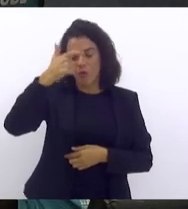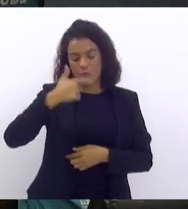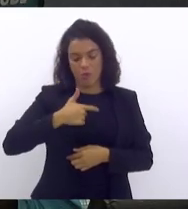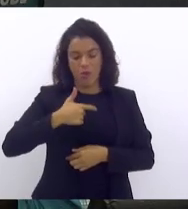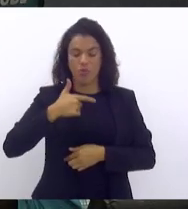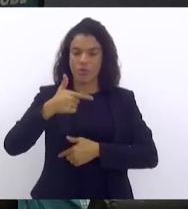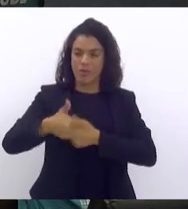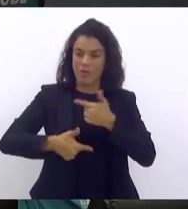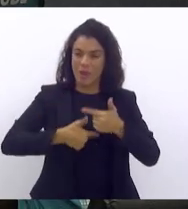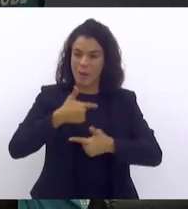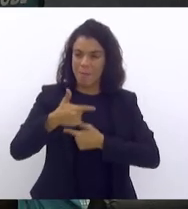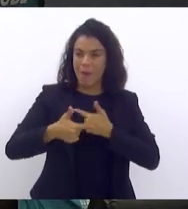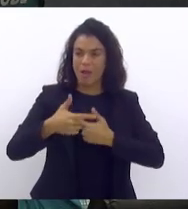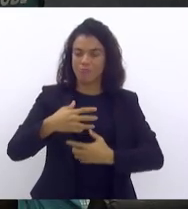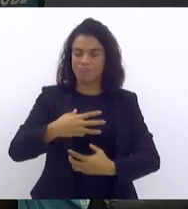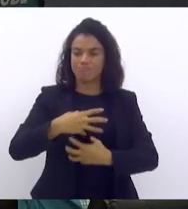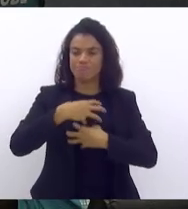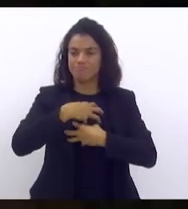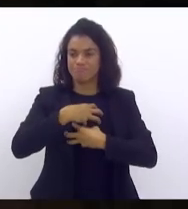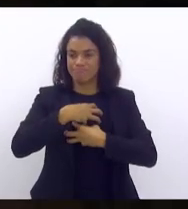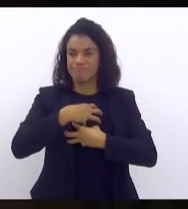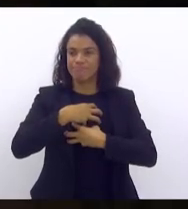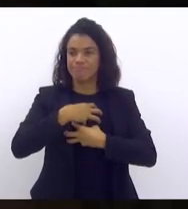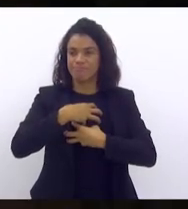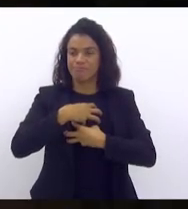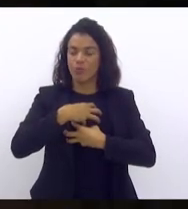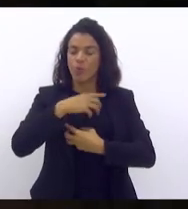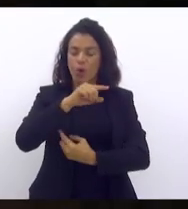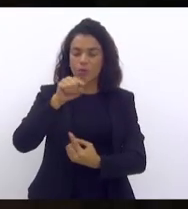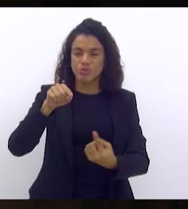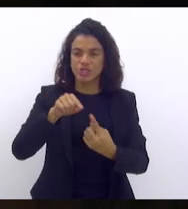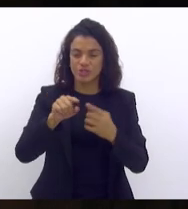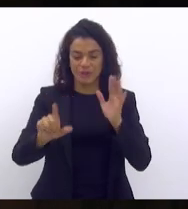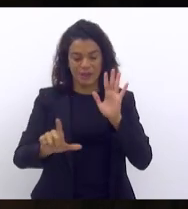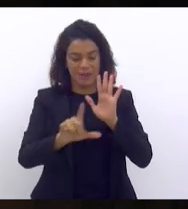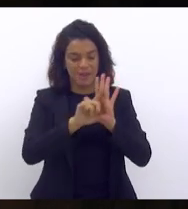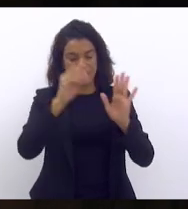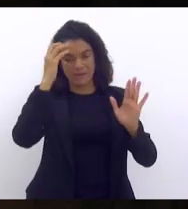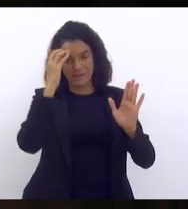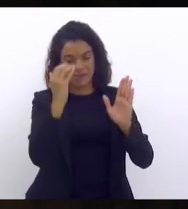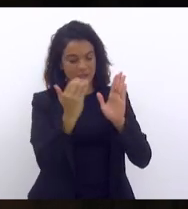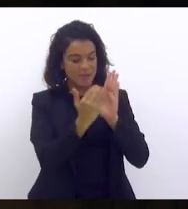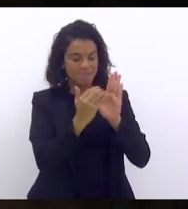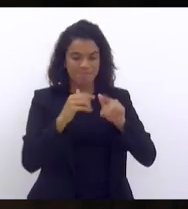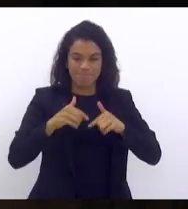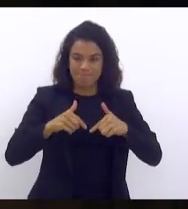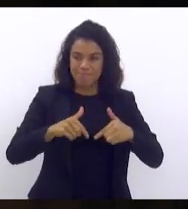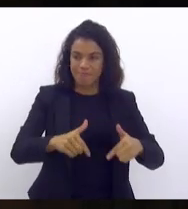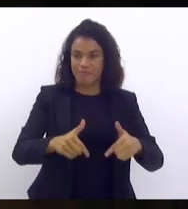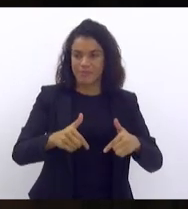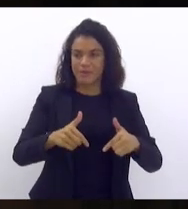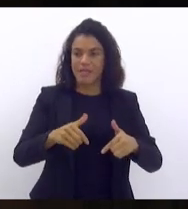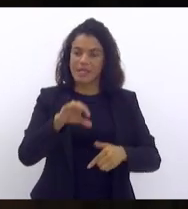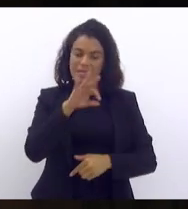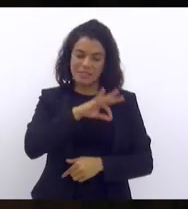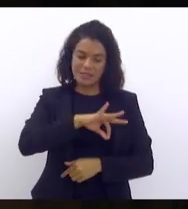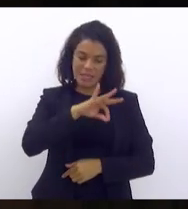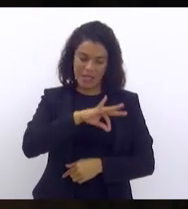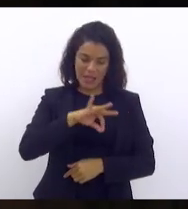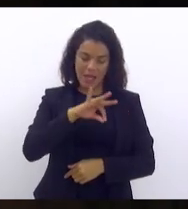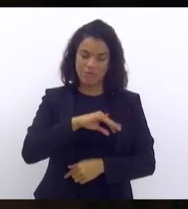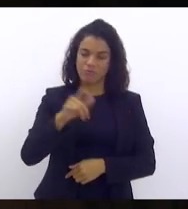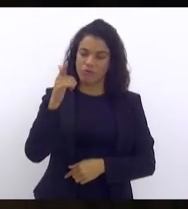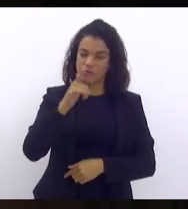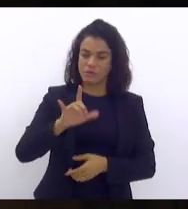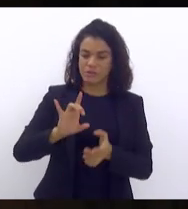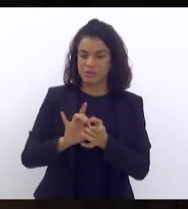meu mandato está aqui mobilizado para que a lei seja cumprida e que essa gratificação saia